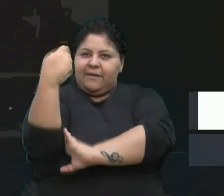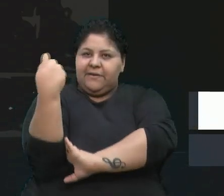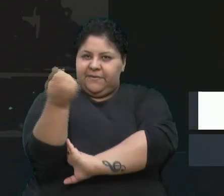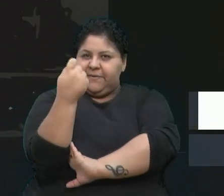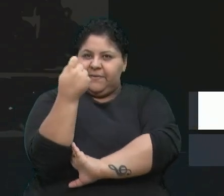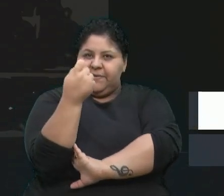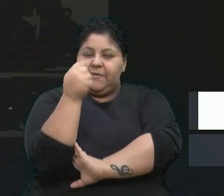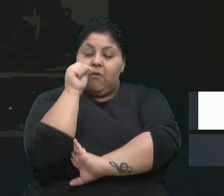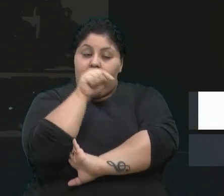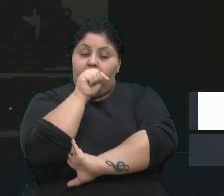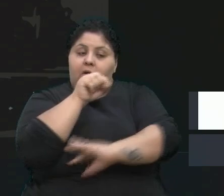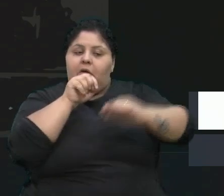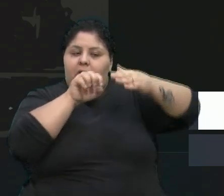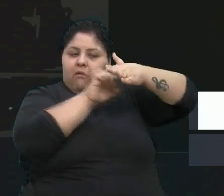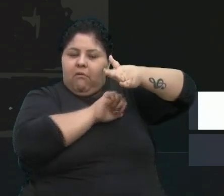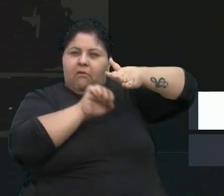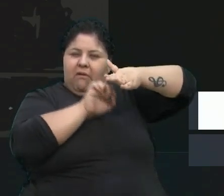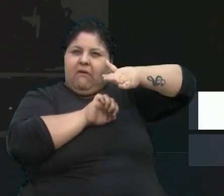tratar